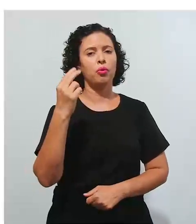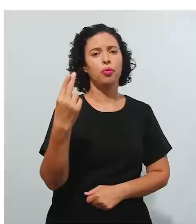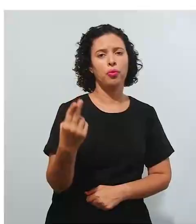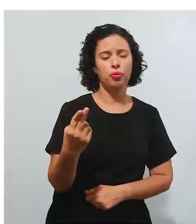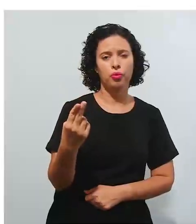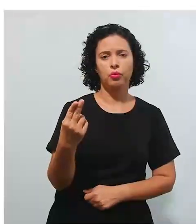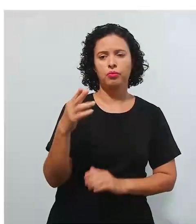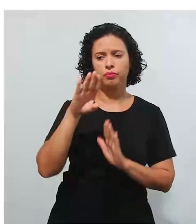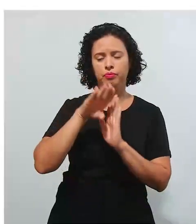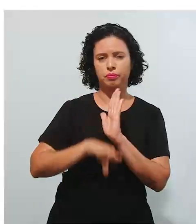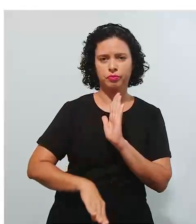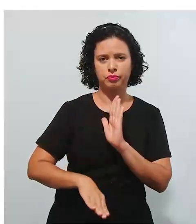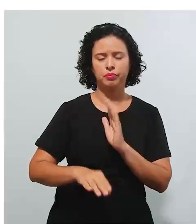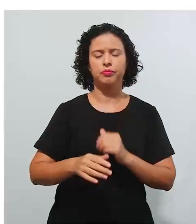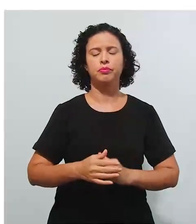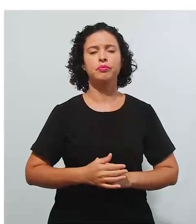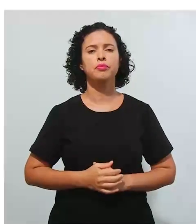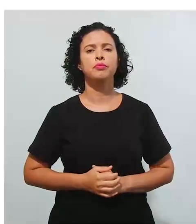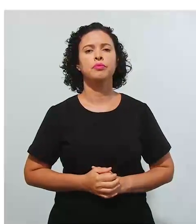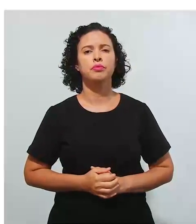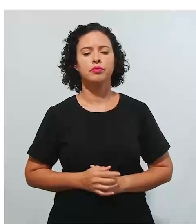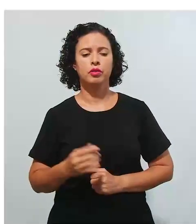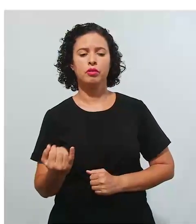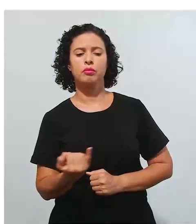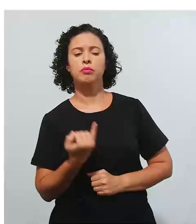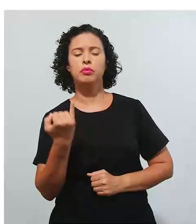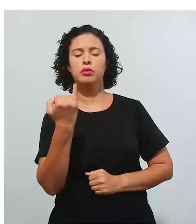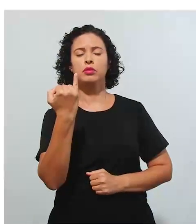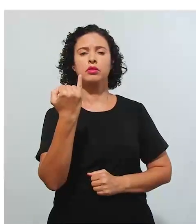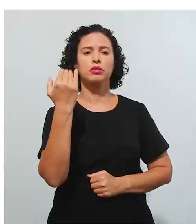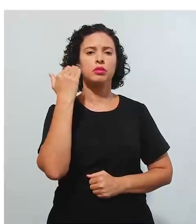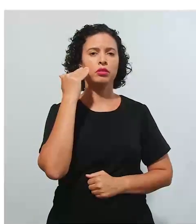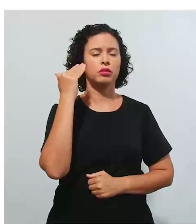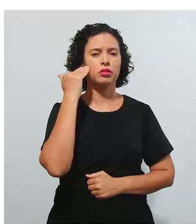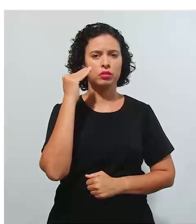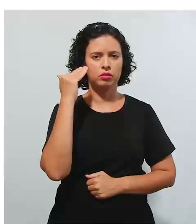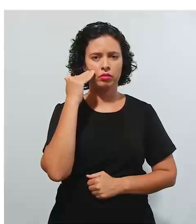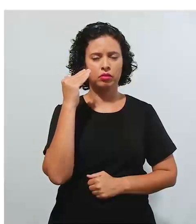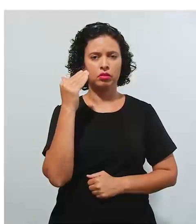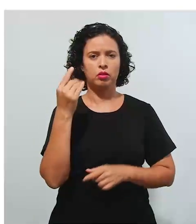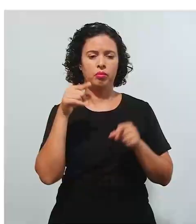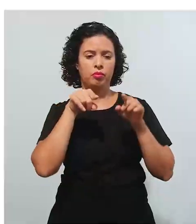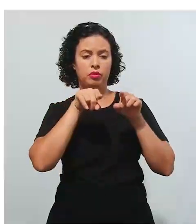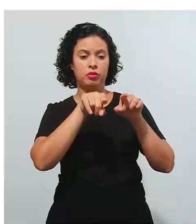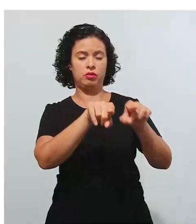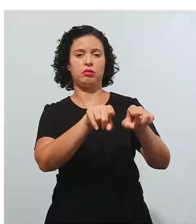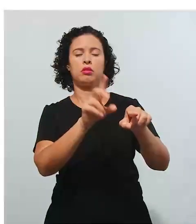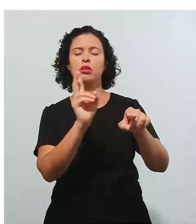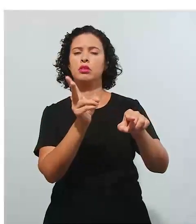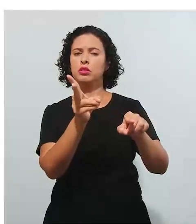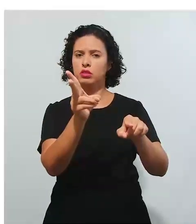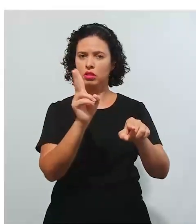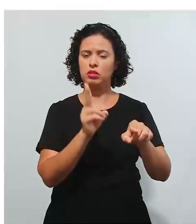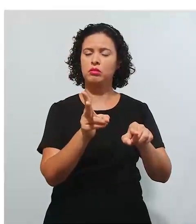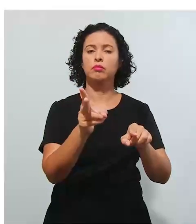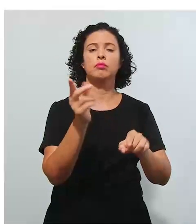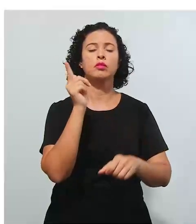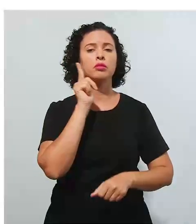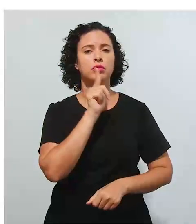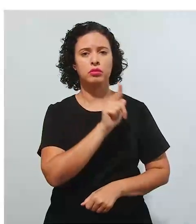menos, reduzidos. É fundamental o entendimento de que o monitoramento deve ser contínuo para